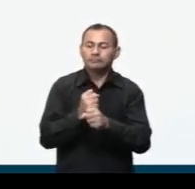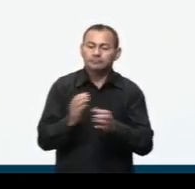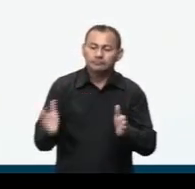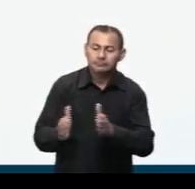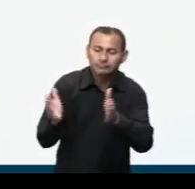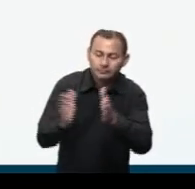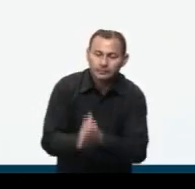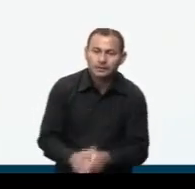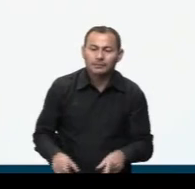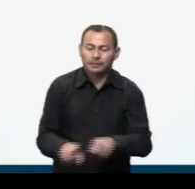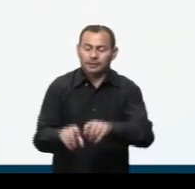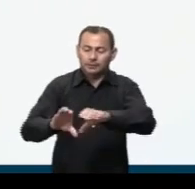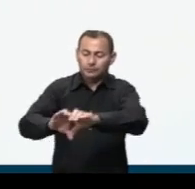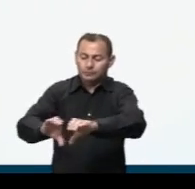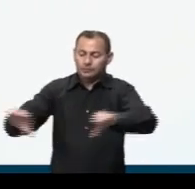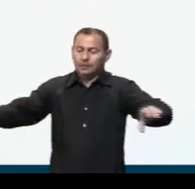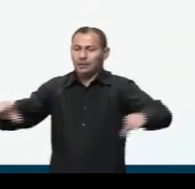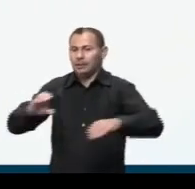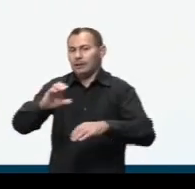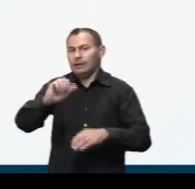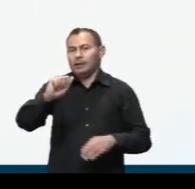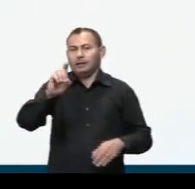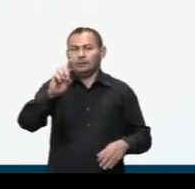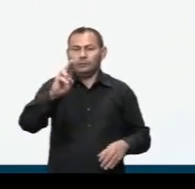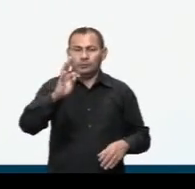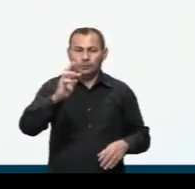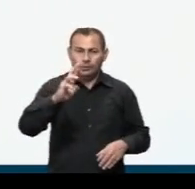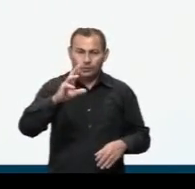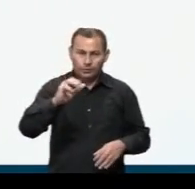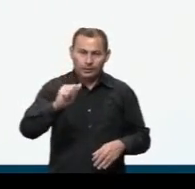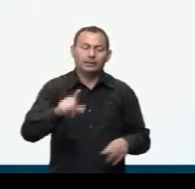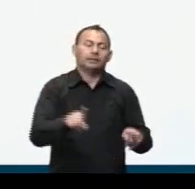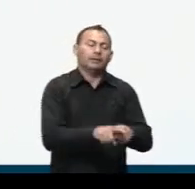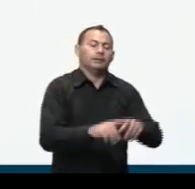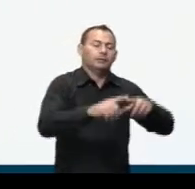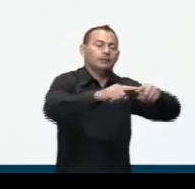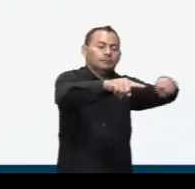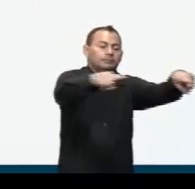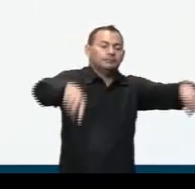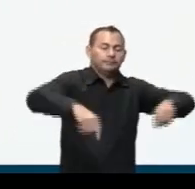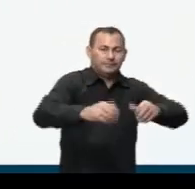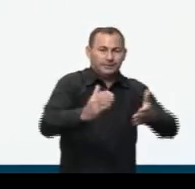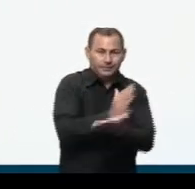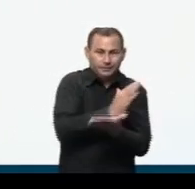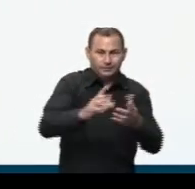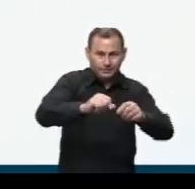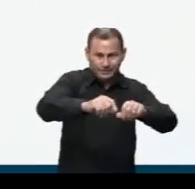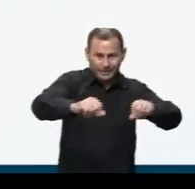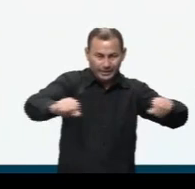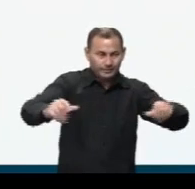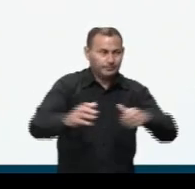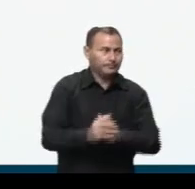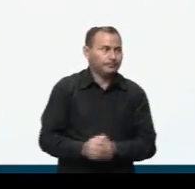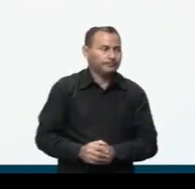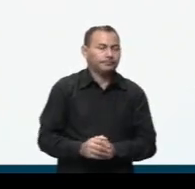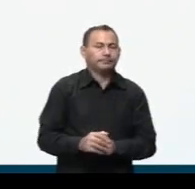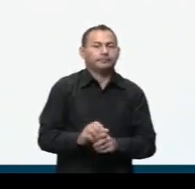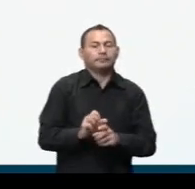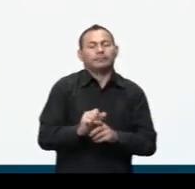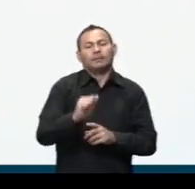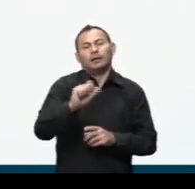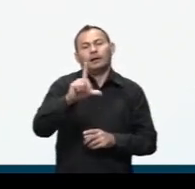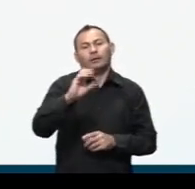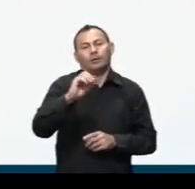estradas, adutoras, tá? Loteamentos, então a gente costuma utilizar a alocação de obra